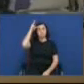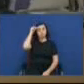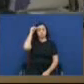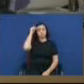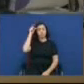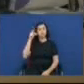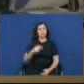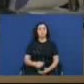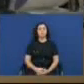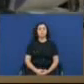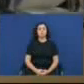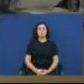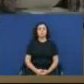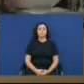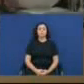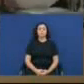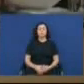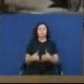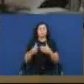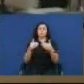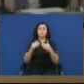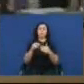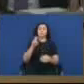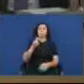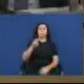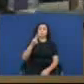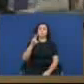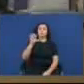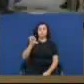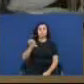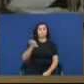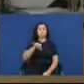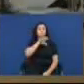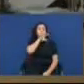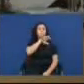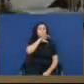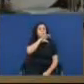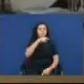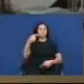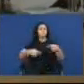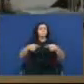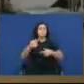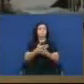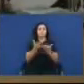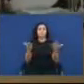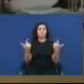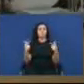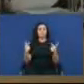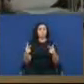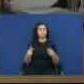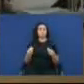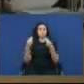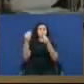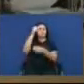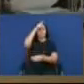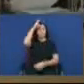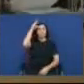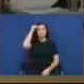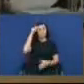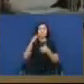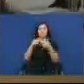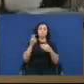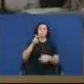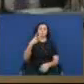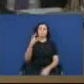ao executivo. Requerimento 529, vereador André Henrique. Em discussão. Não havendo, ao executivo.